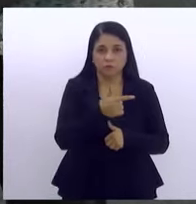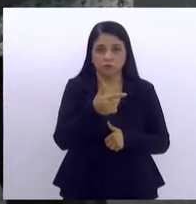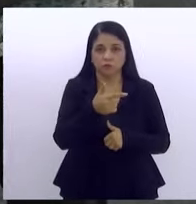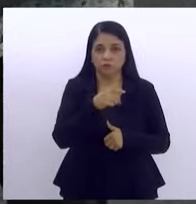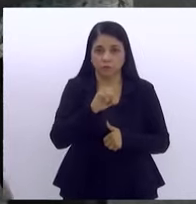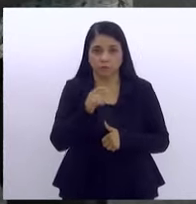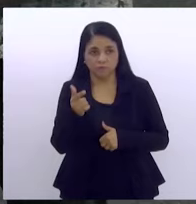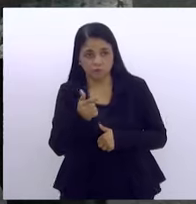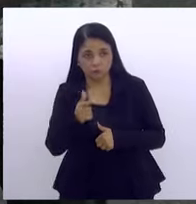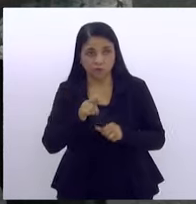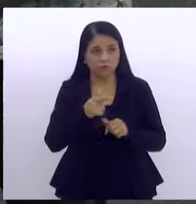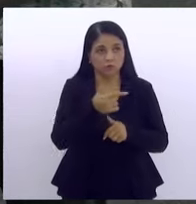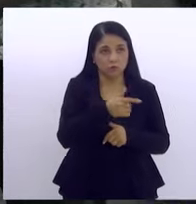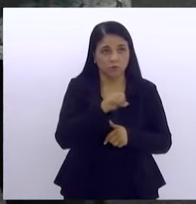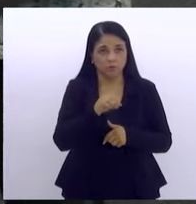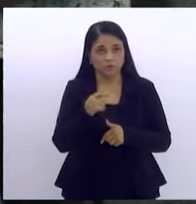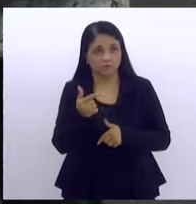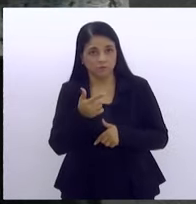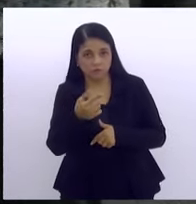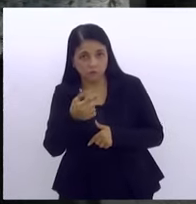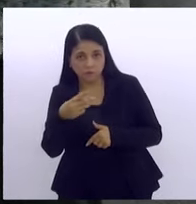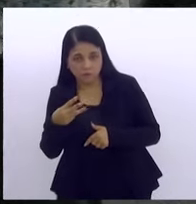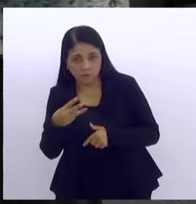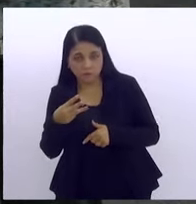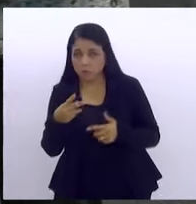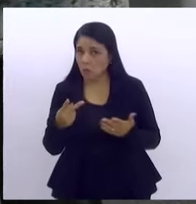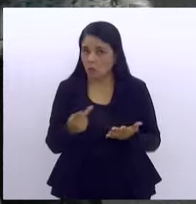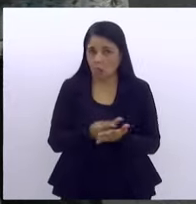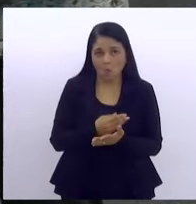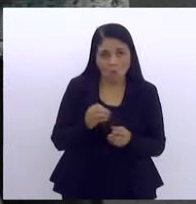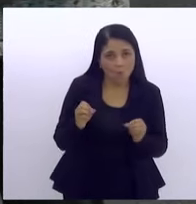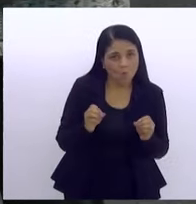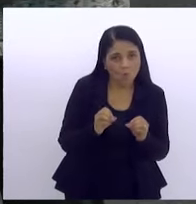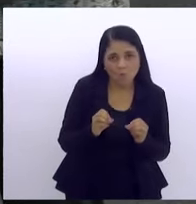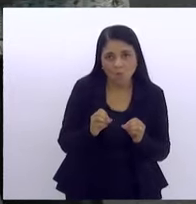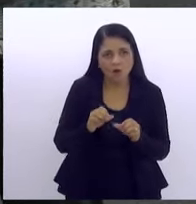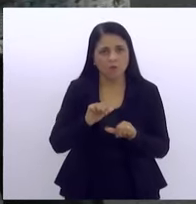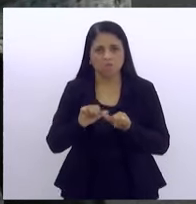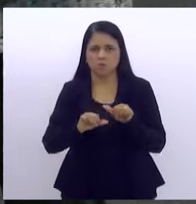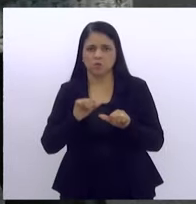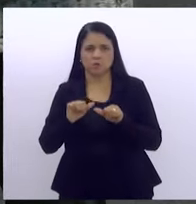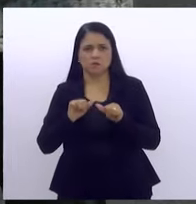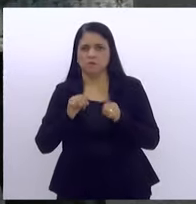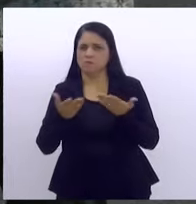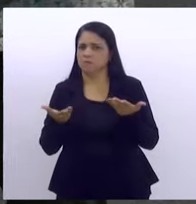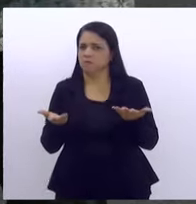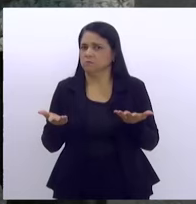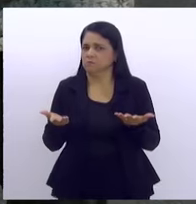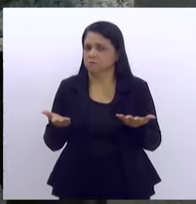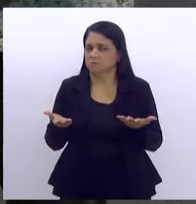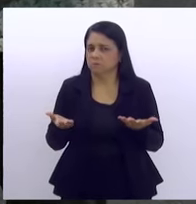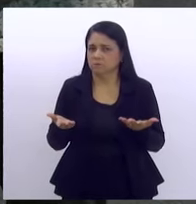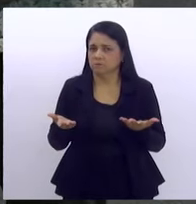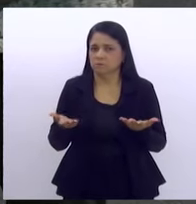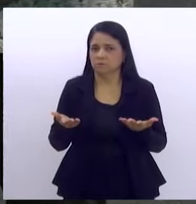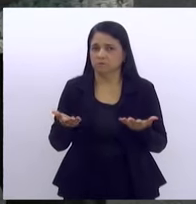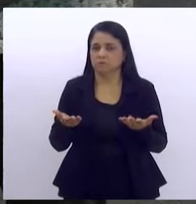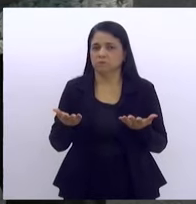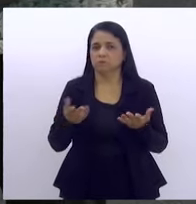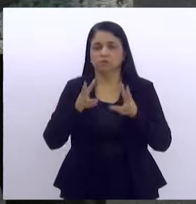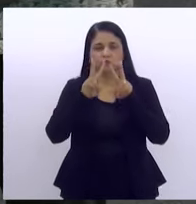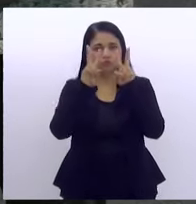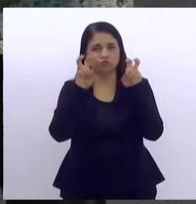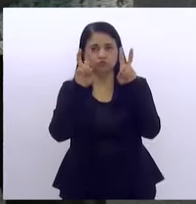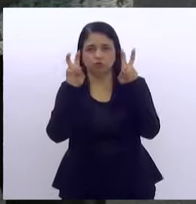23 não aconteceram tantas mudanças significativas nos temas que aqui